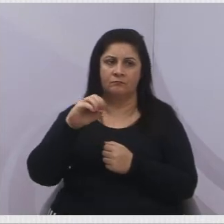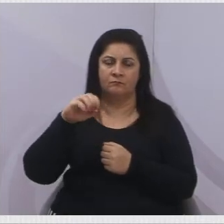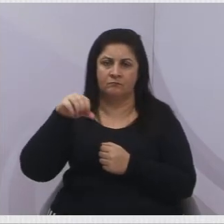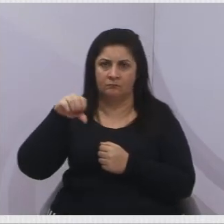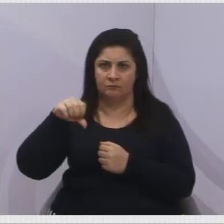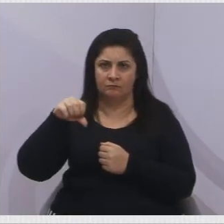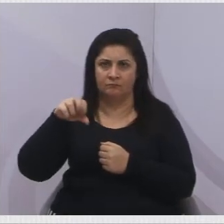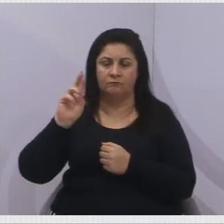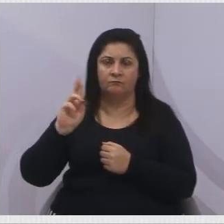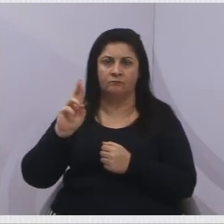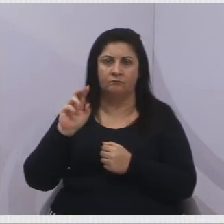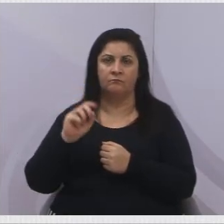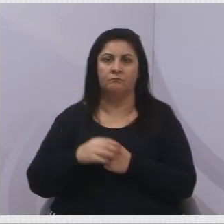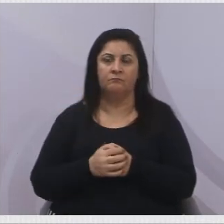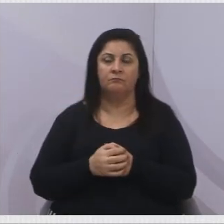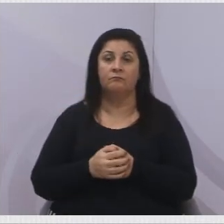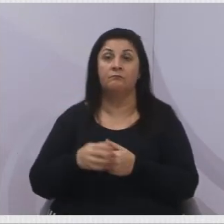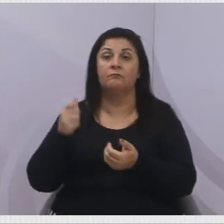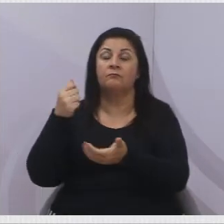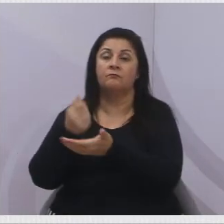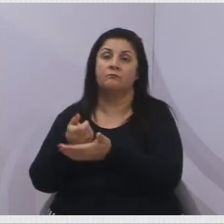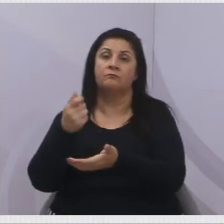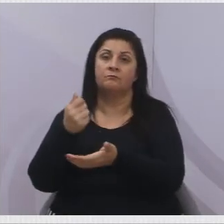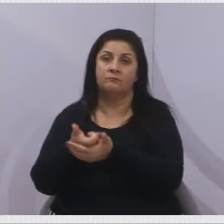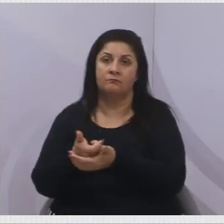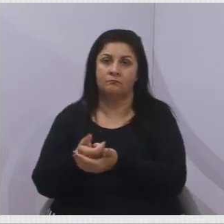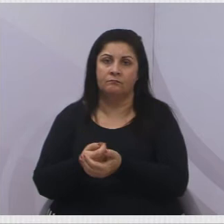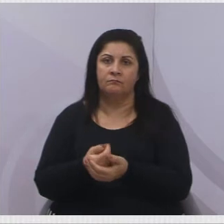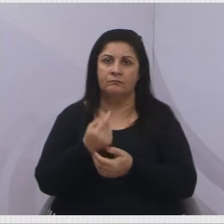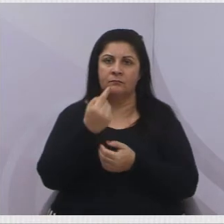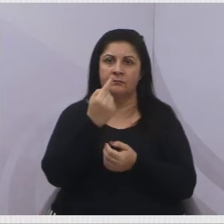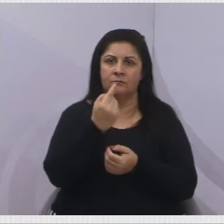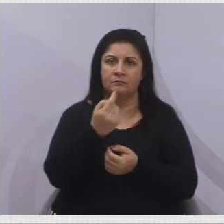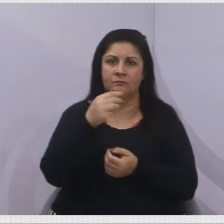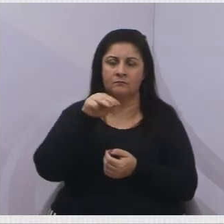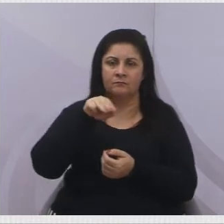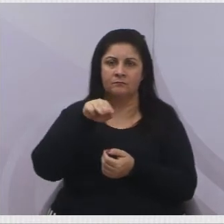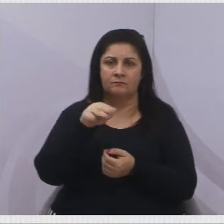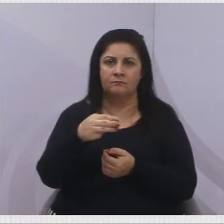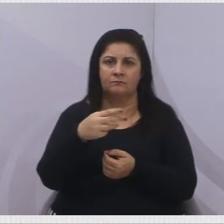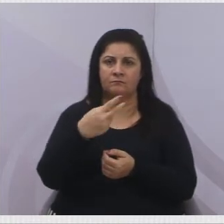2.119.241 e de despesas nós tivemos R$